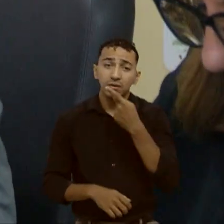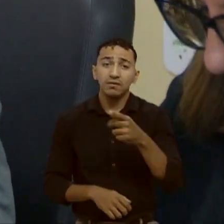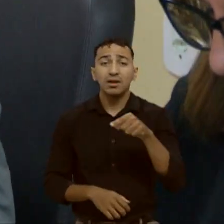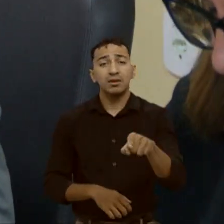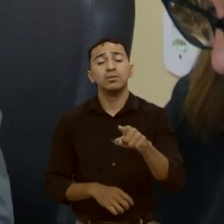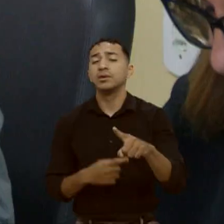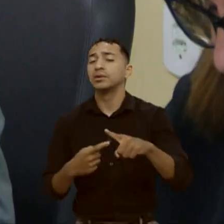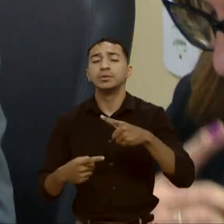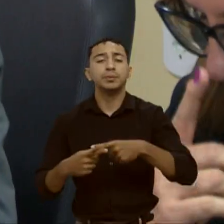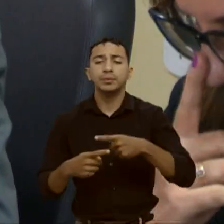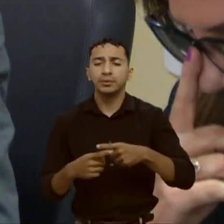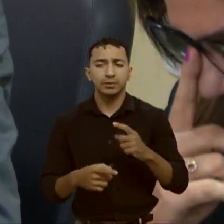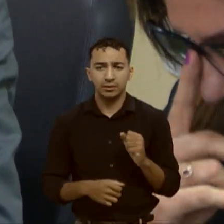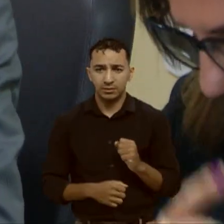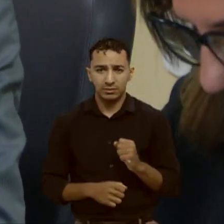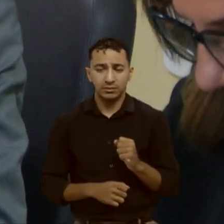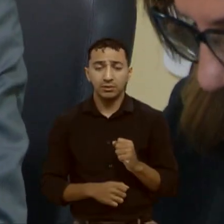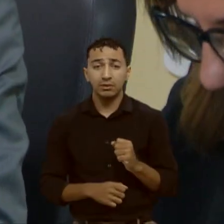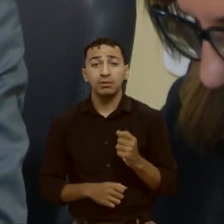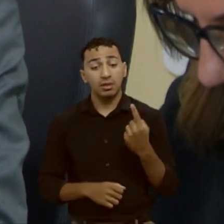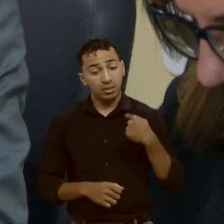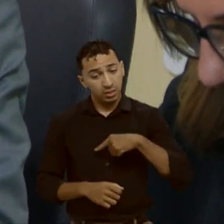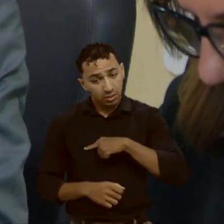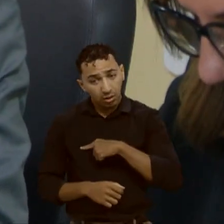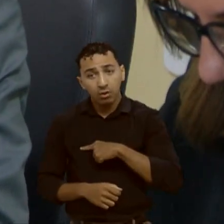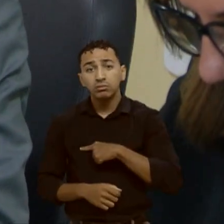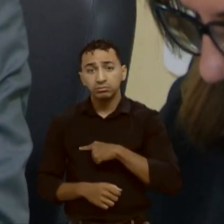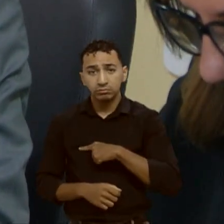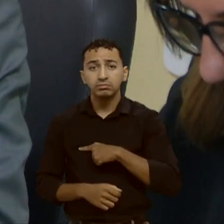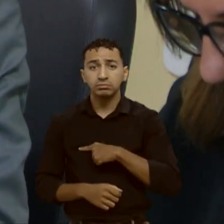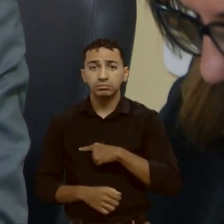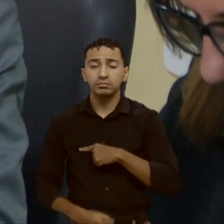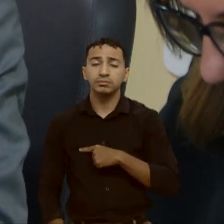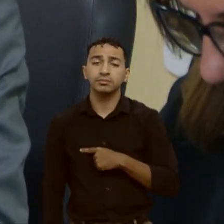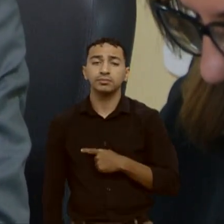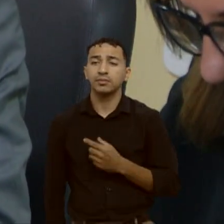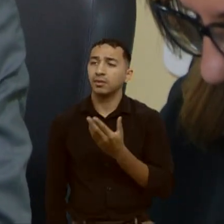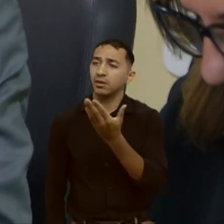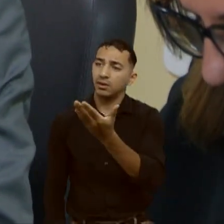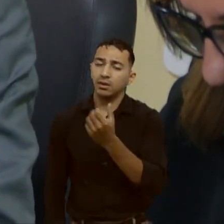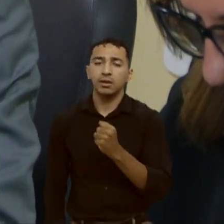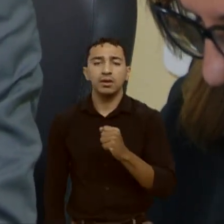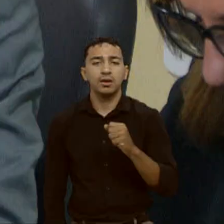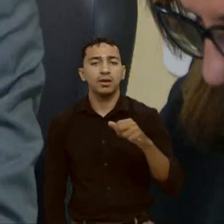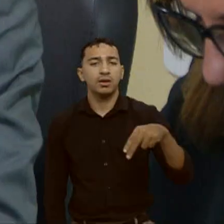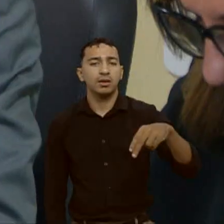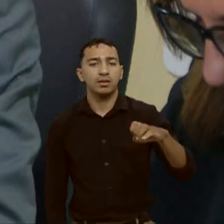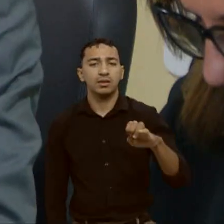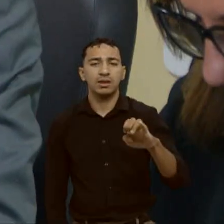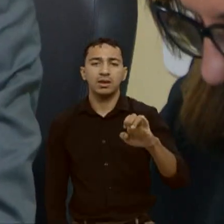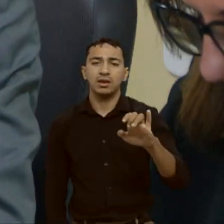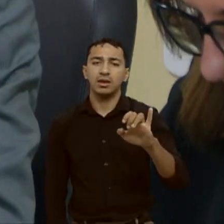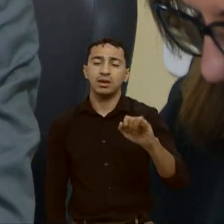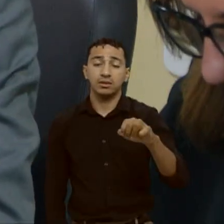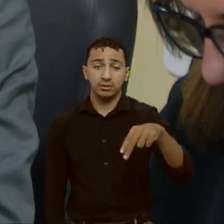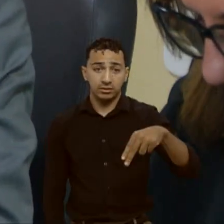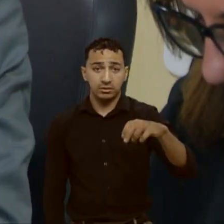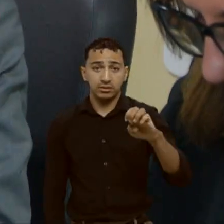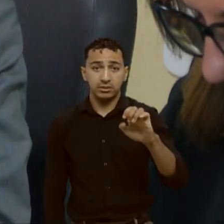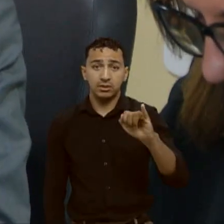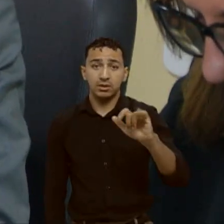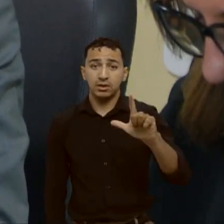gente se coloca de quem... E aí a doutora Neilândia, o doutor Hugo, que estão à frente dos órgãos de